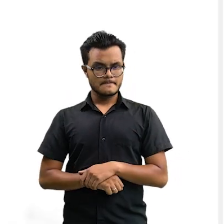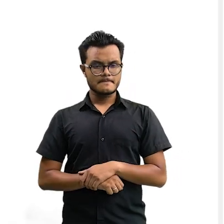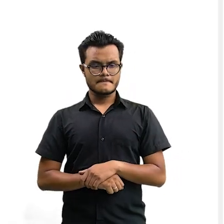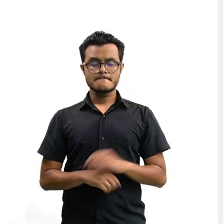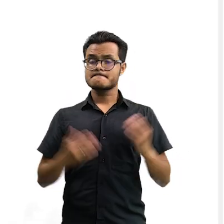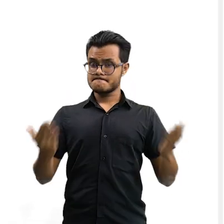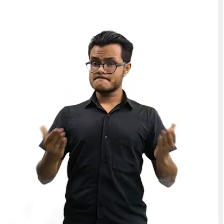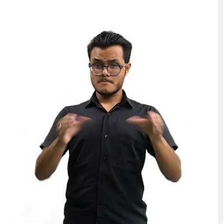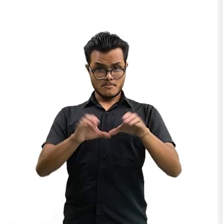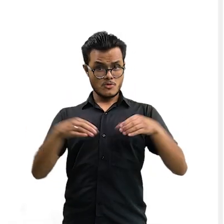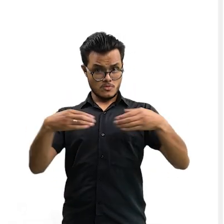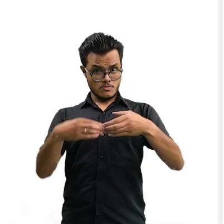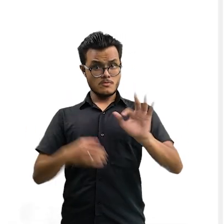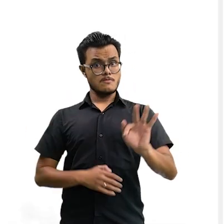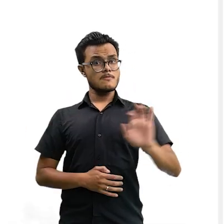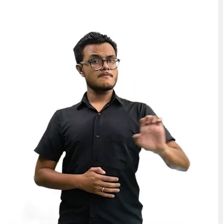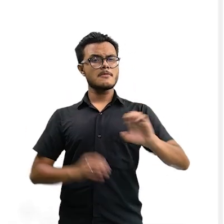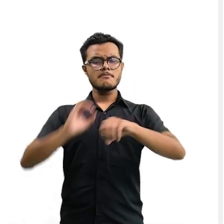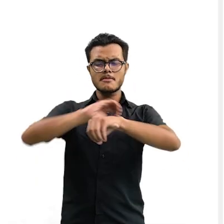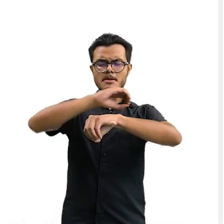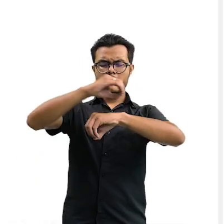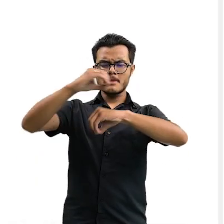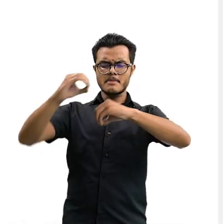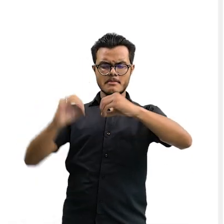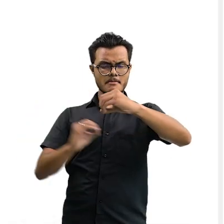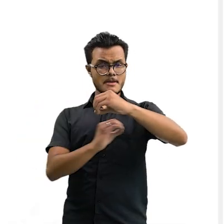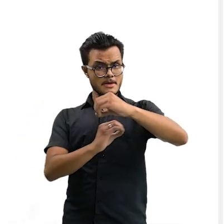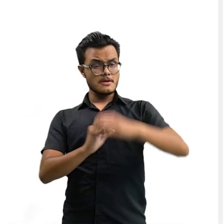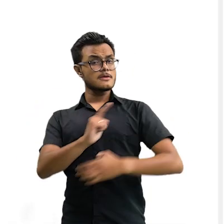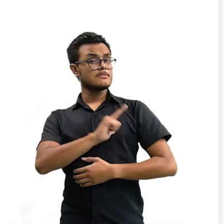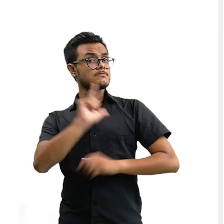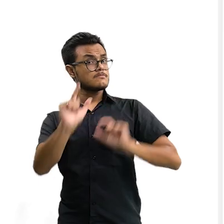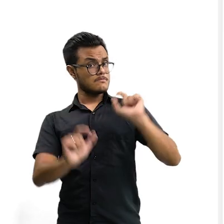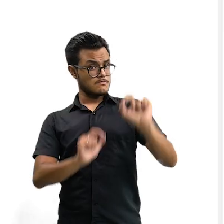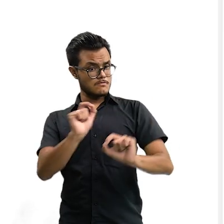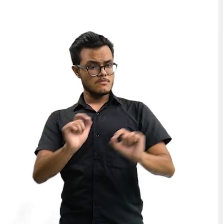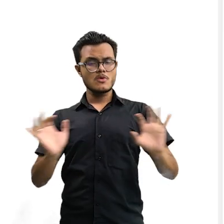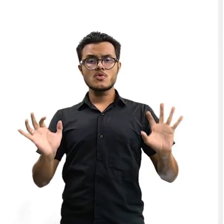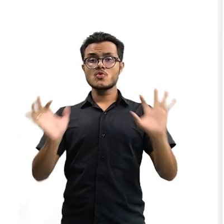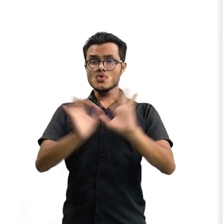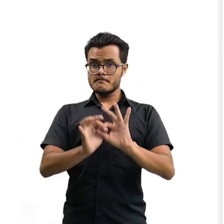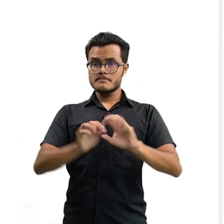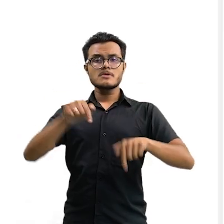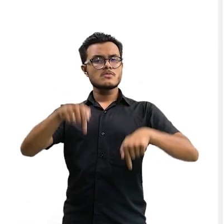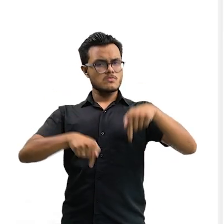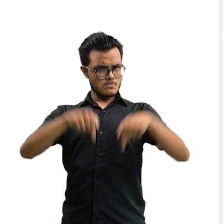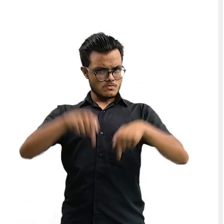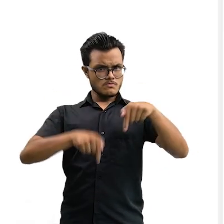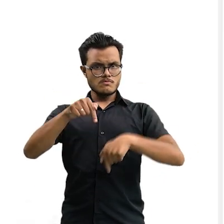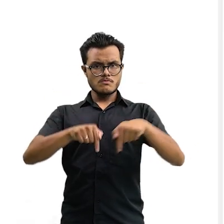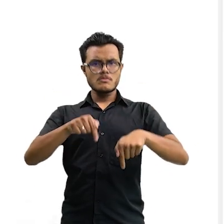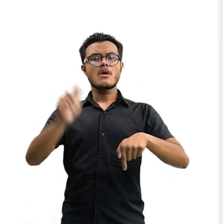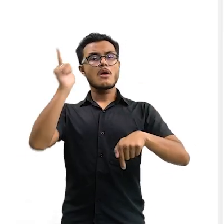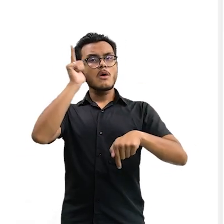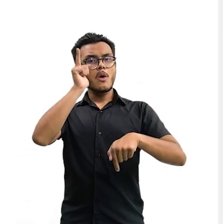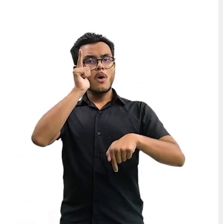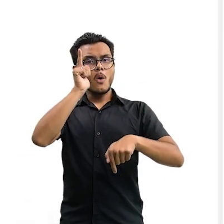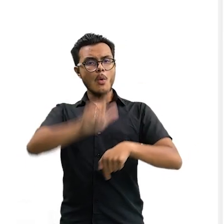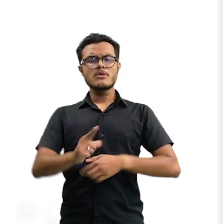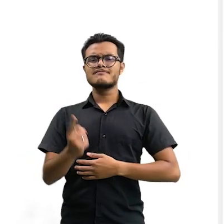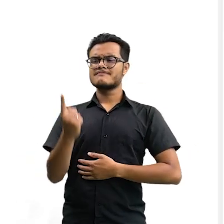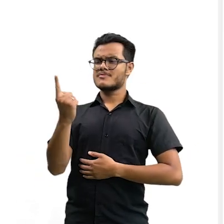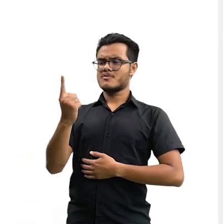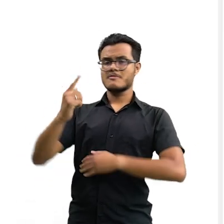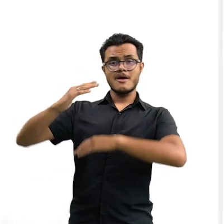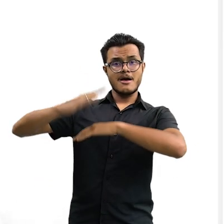Cada grupamento desse tem uma ligação química para transportar uma molécula